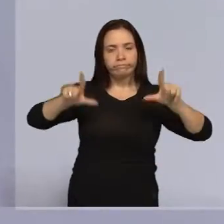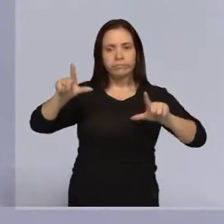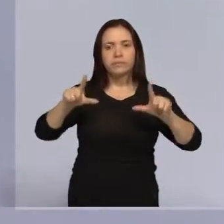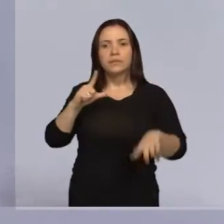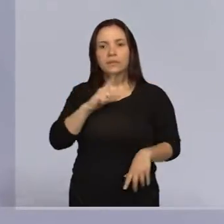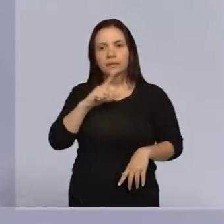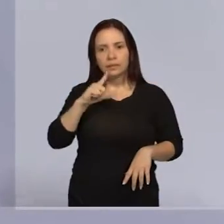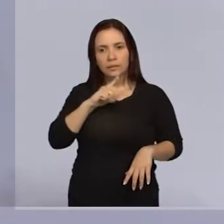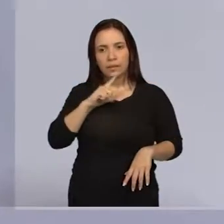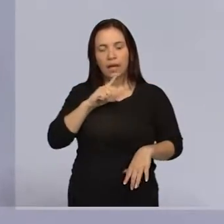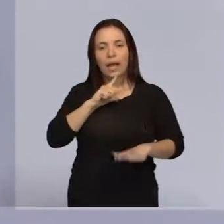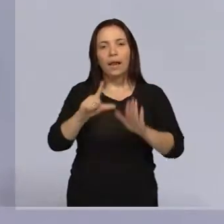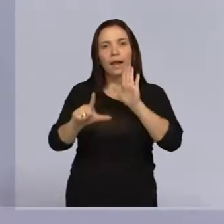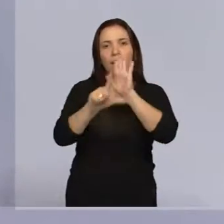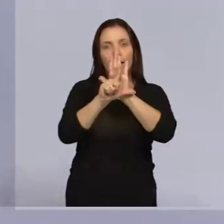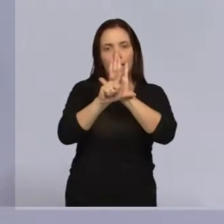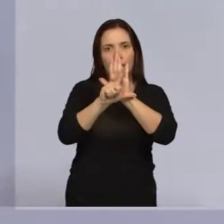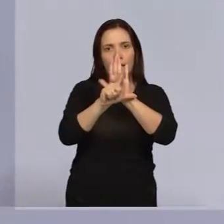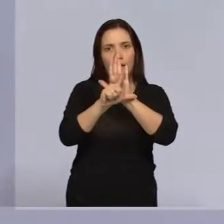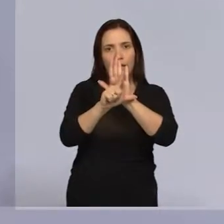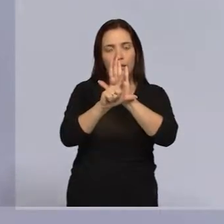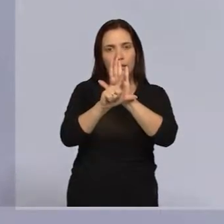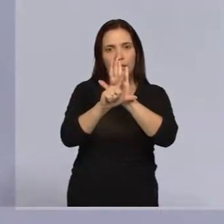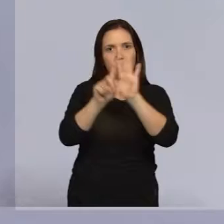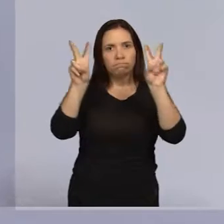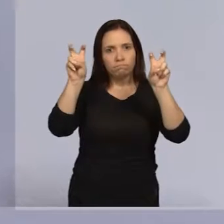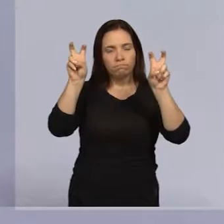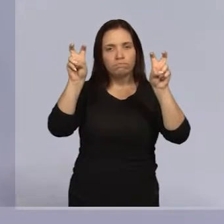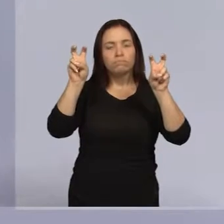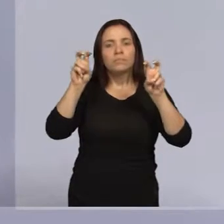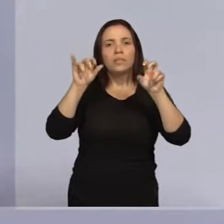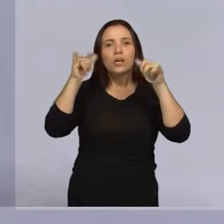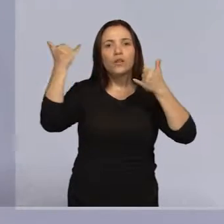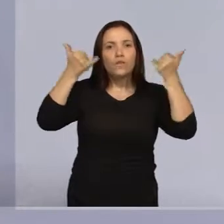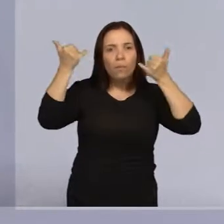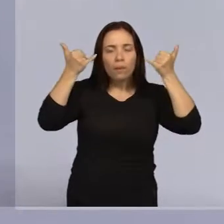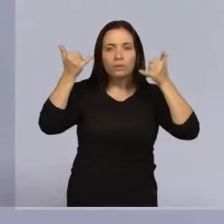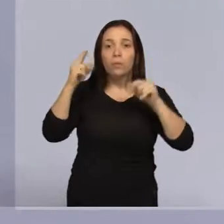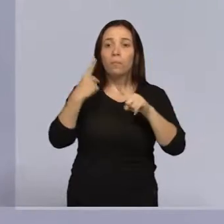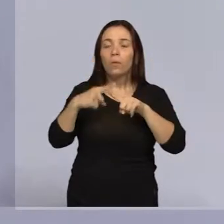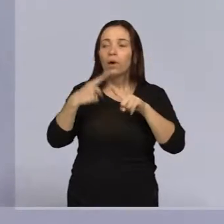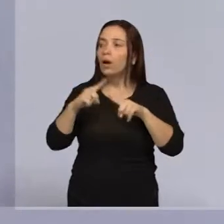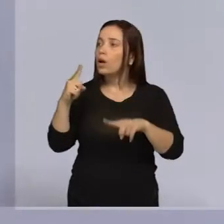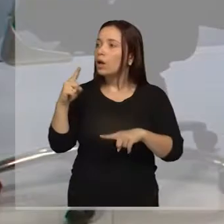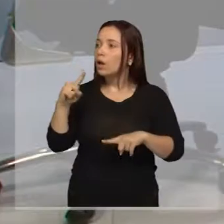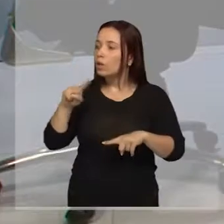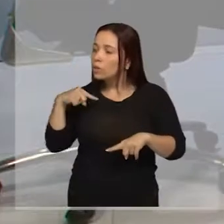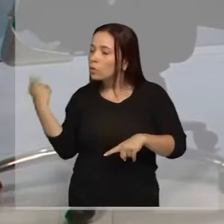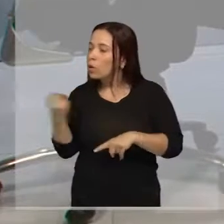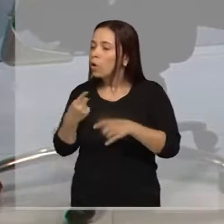muito com a lei de acesso, porque é com base nela que a gente consegue